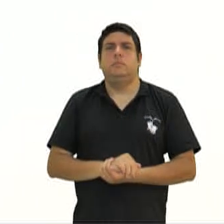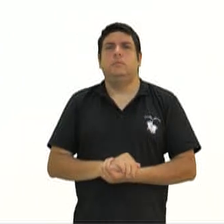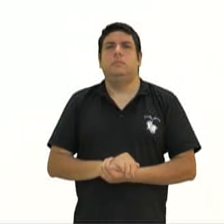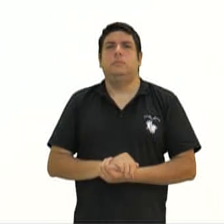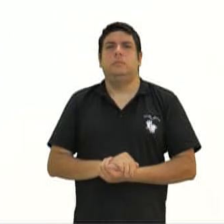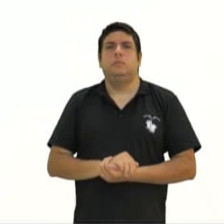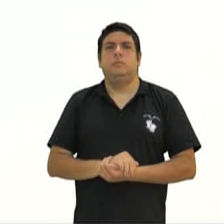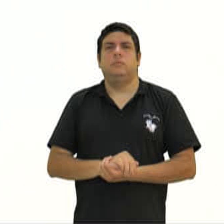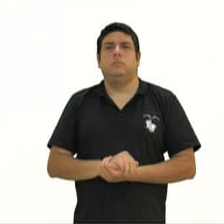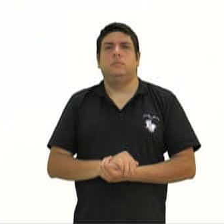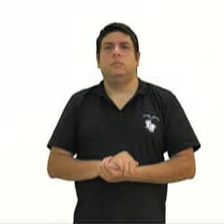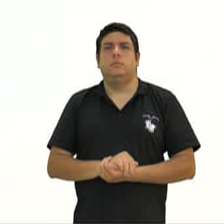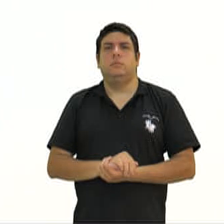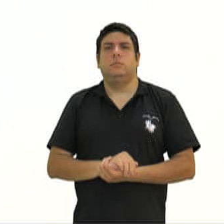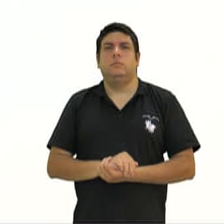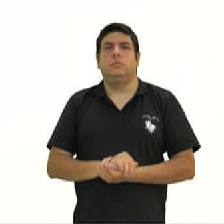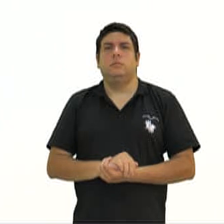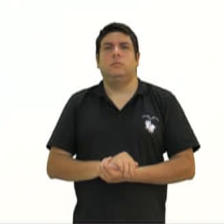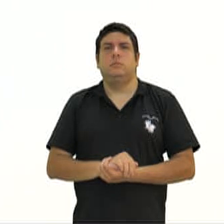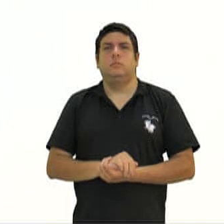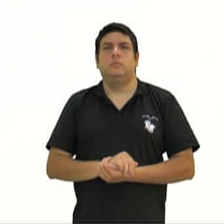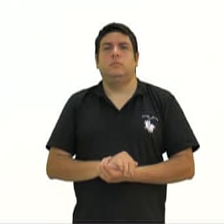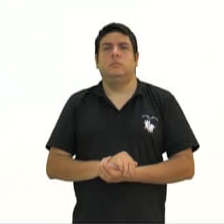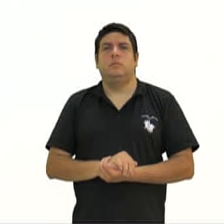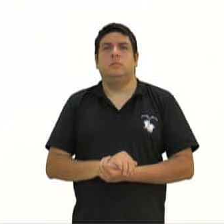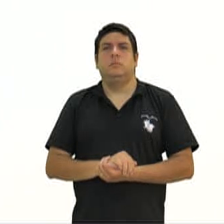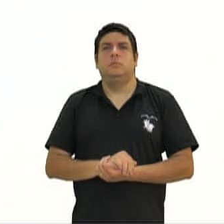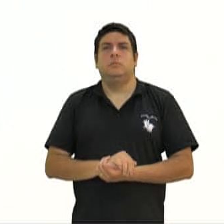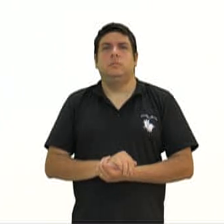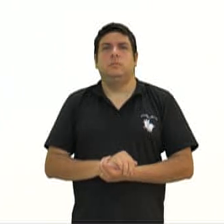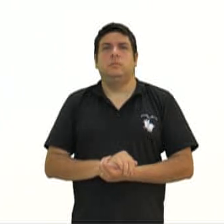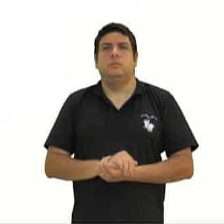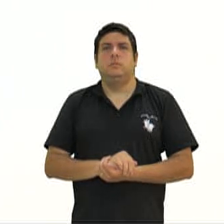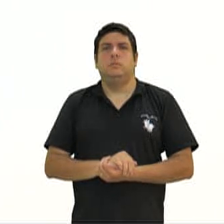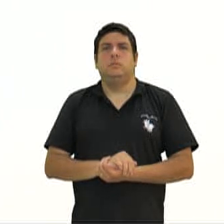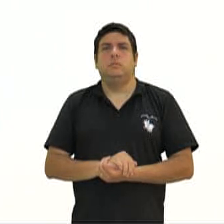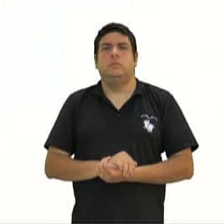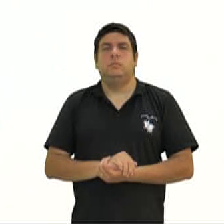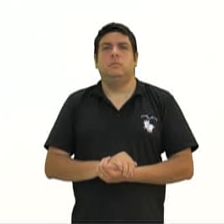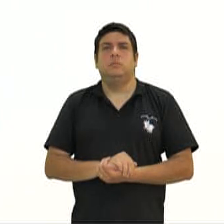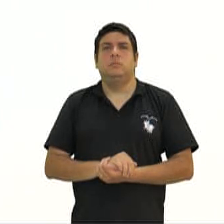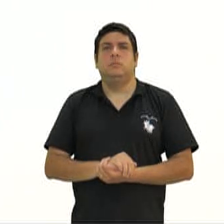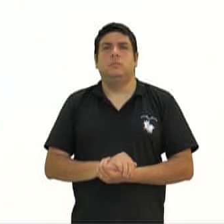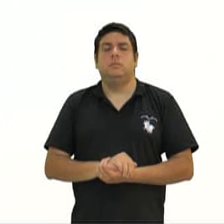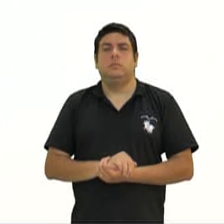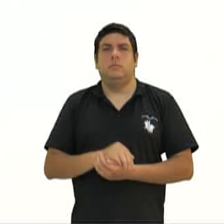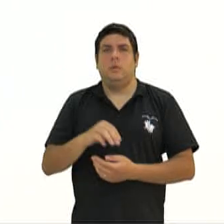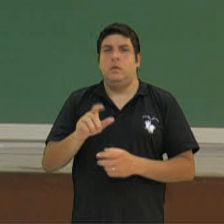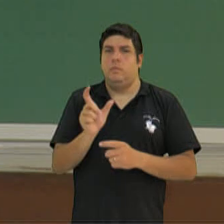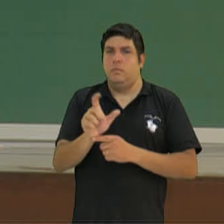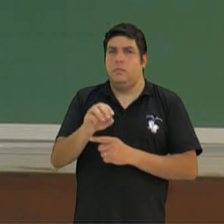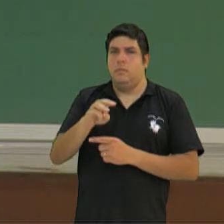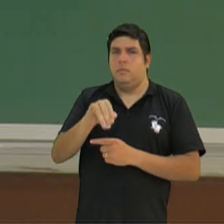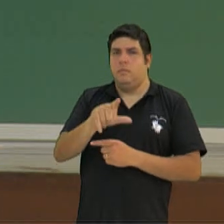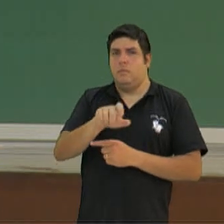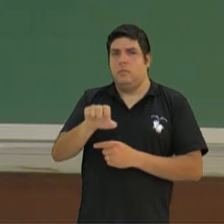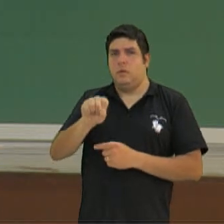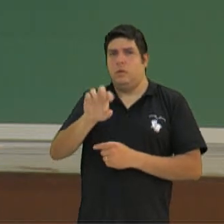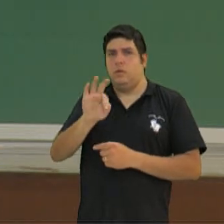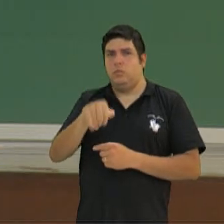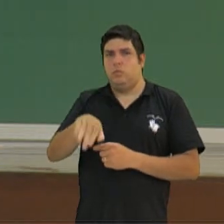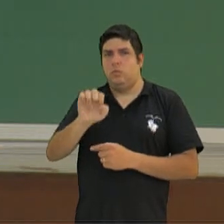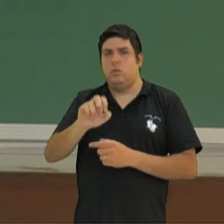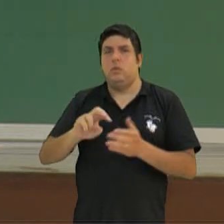palavra milestone? A gente poderia substituí-la por event. Letra A.